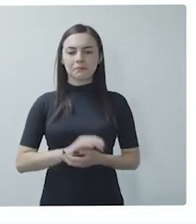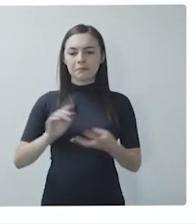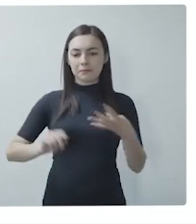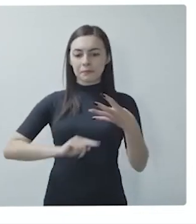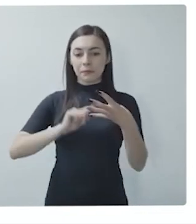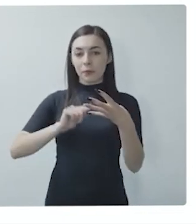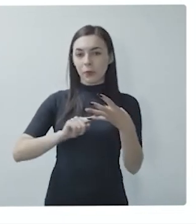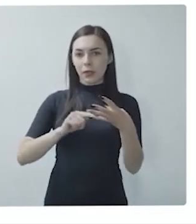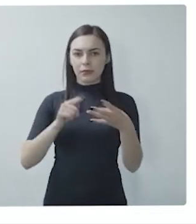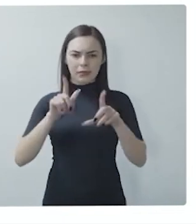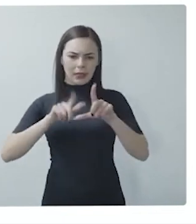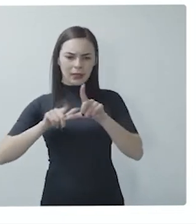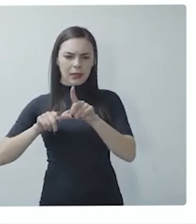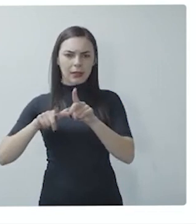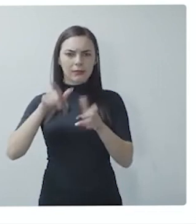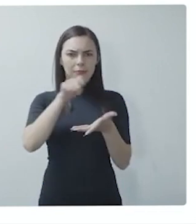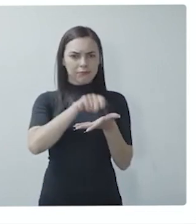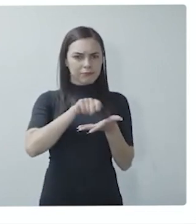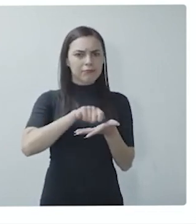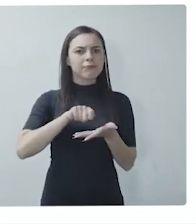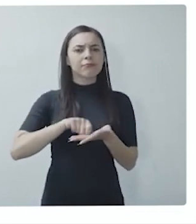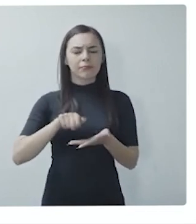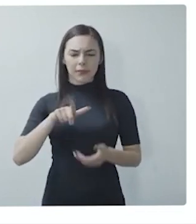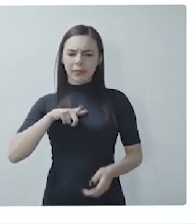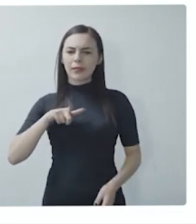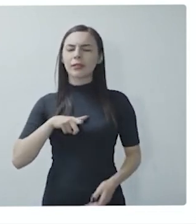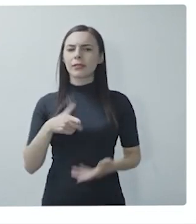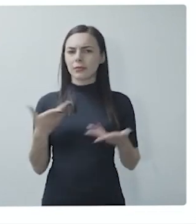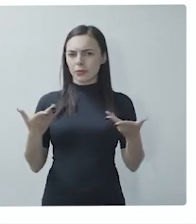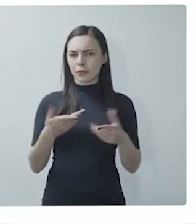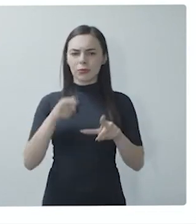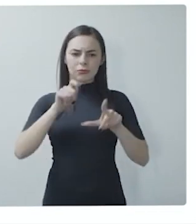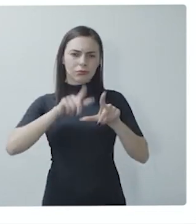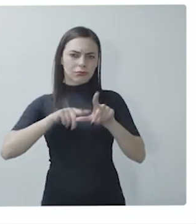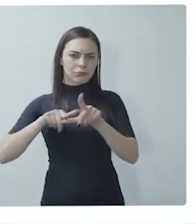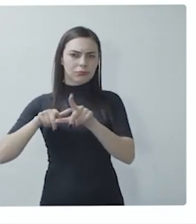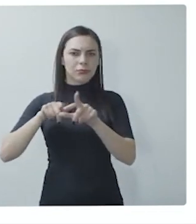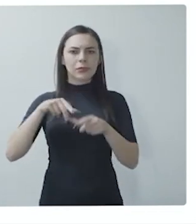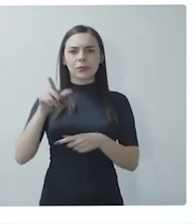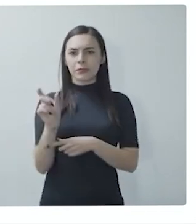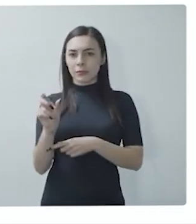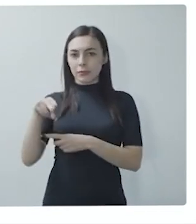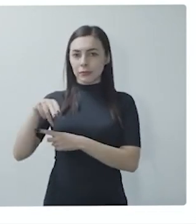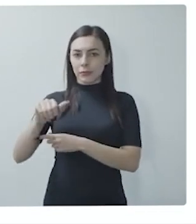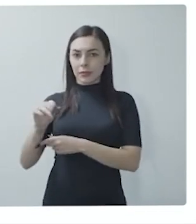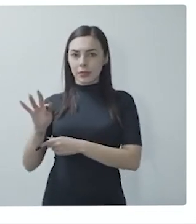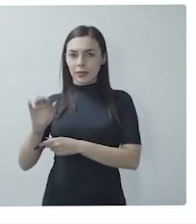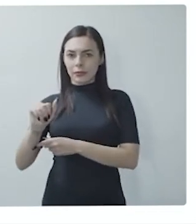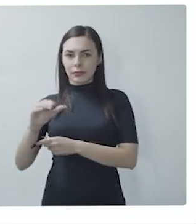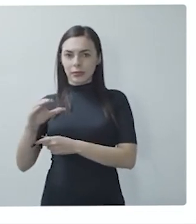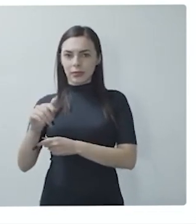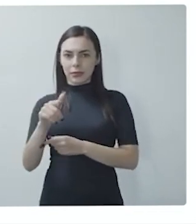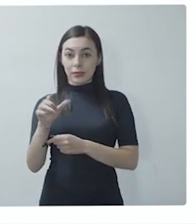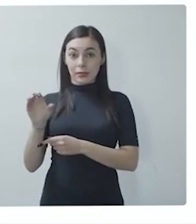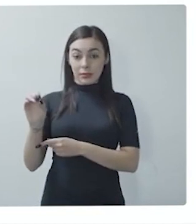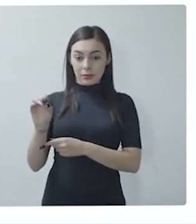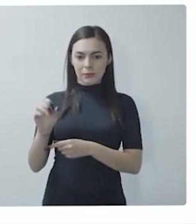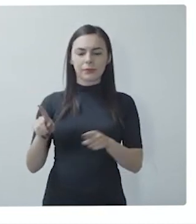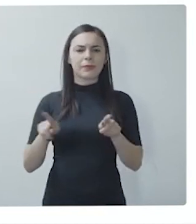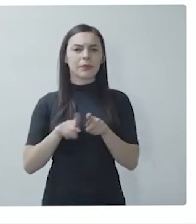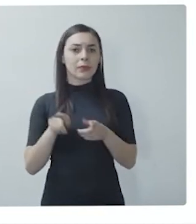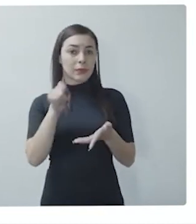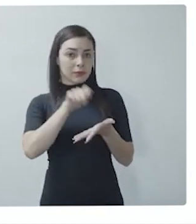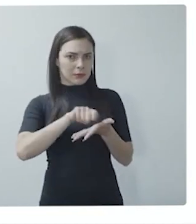o traçado das letras? Também fizemos o traçado das letras da palavra natação. Fizemos o